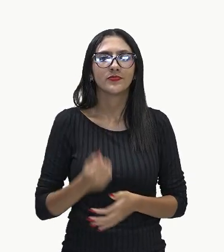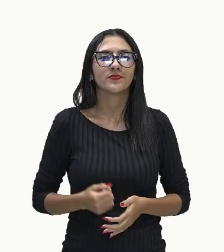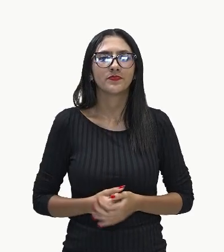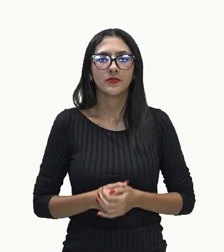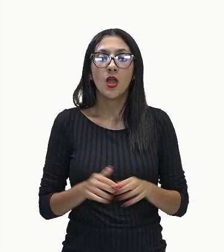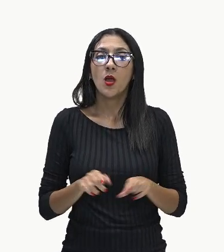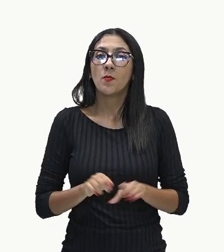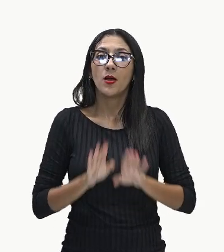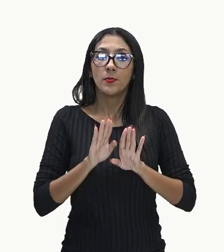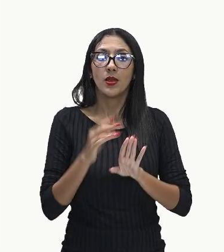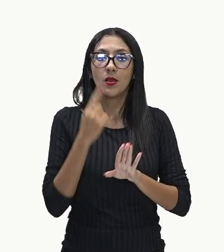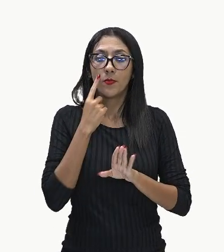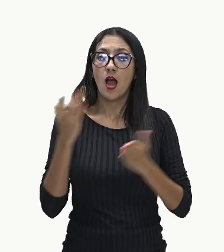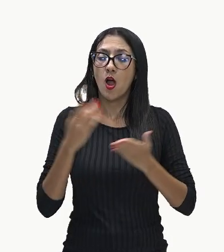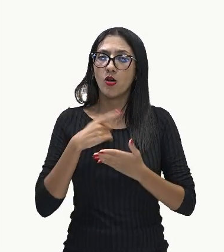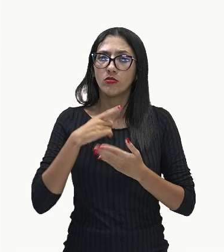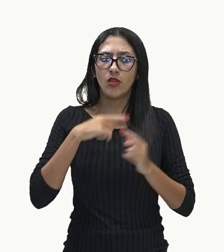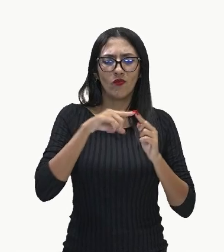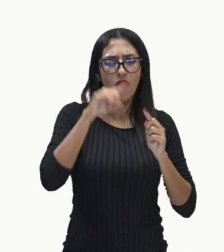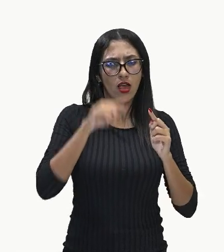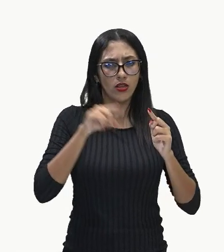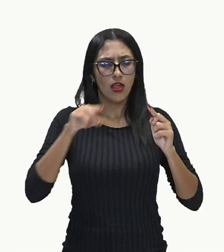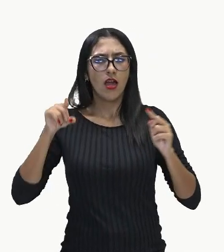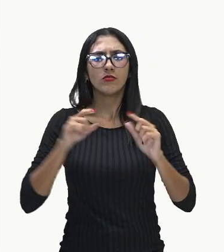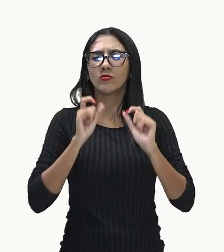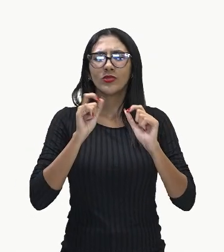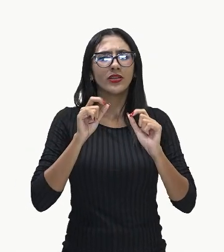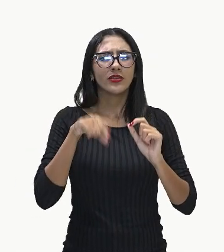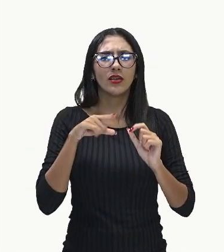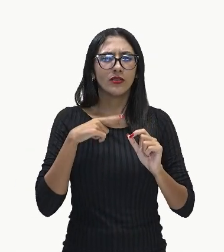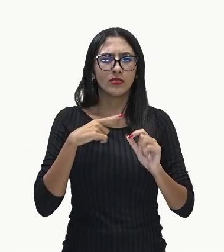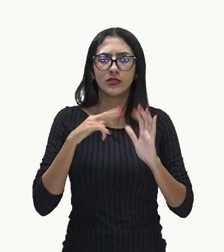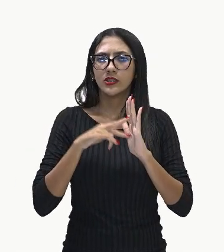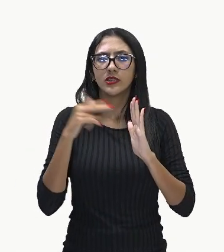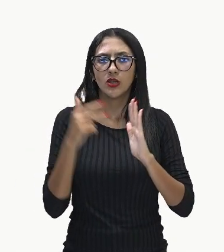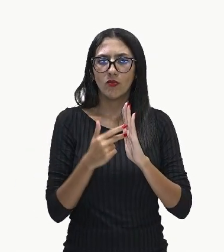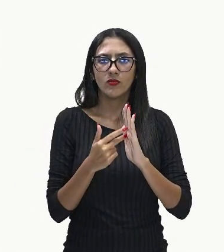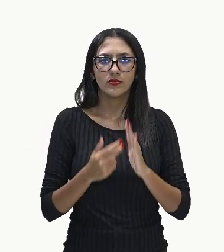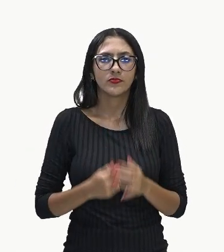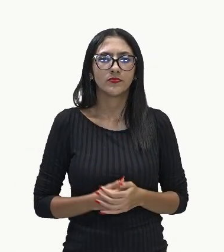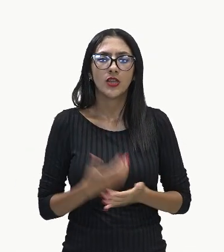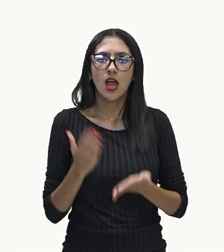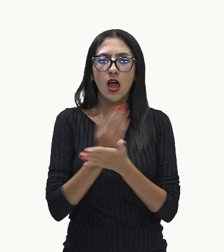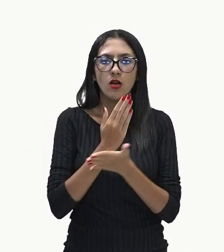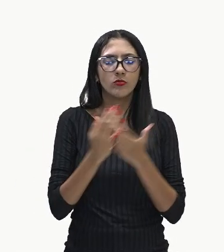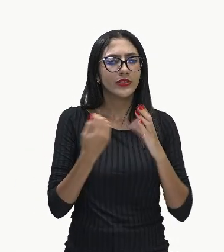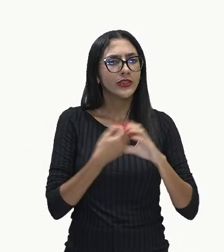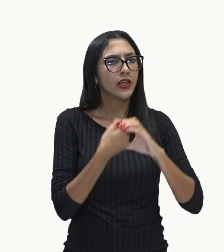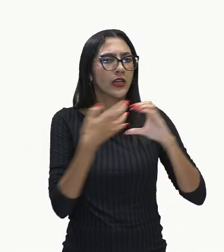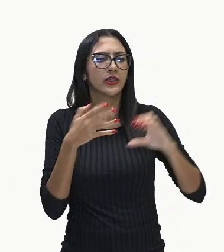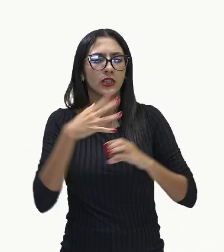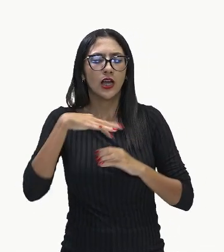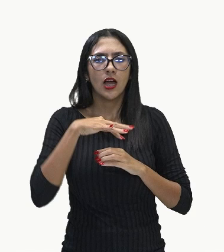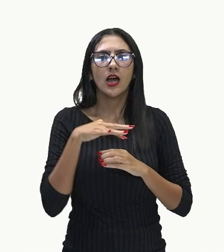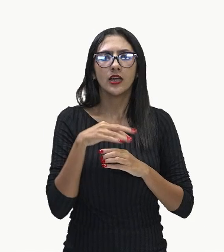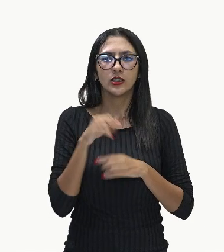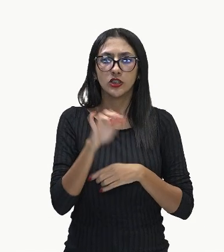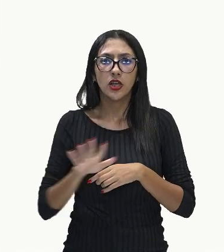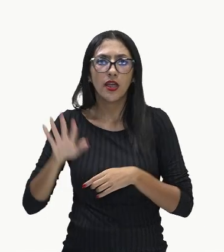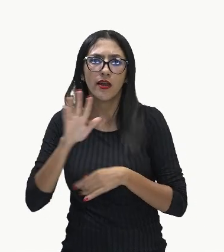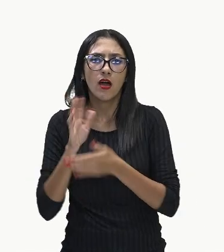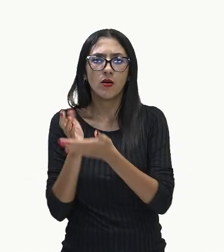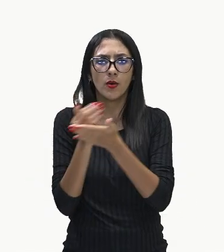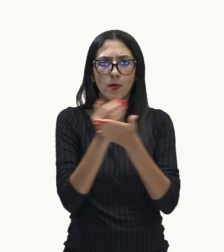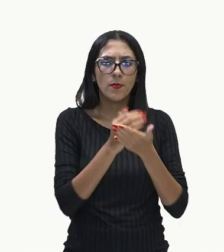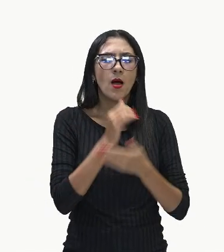nossas variáveis, tá bom? O que são variáveis? Quando nos referimos a certas características da população e da amostra, como